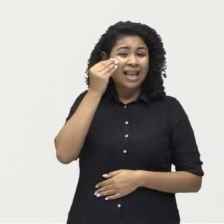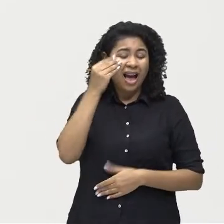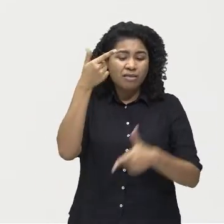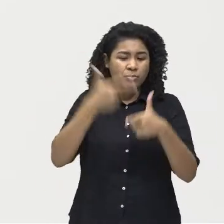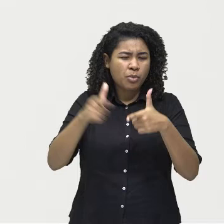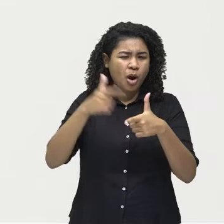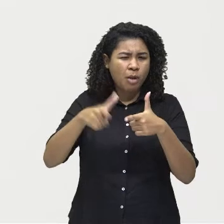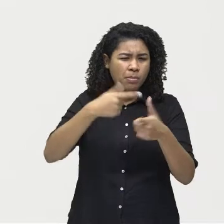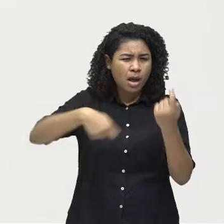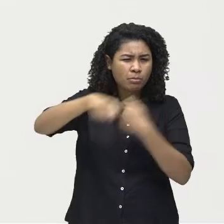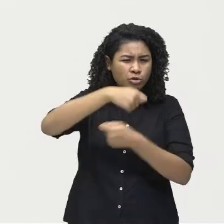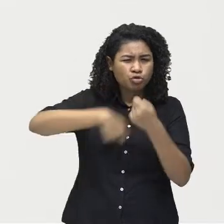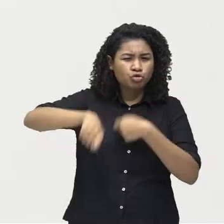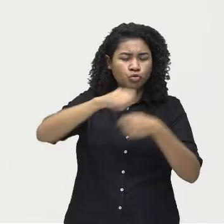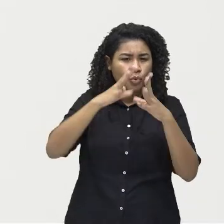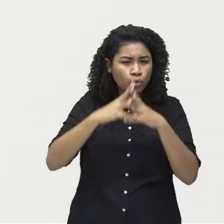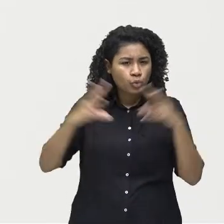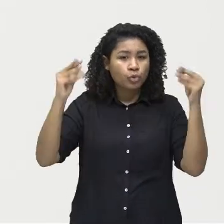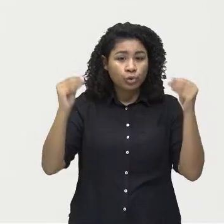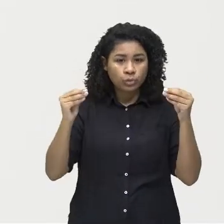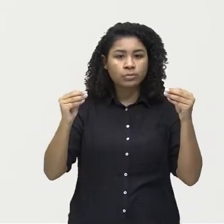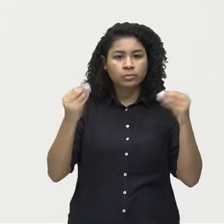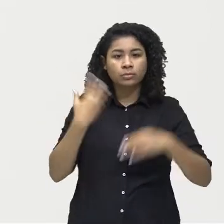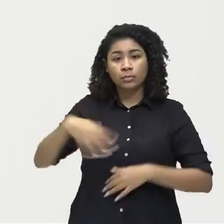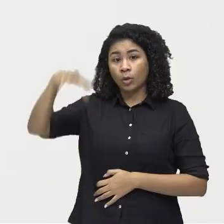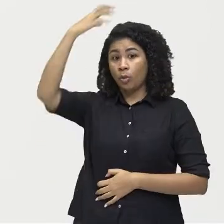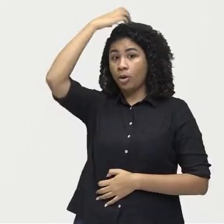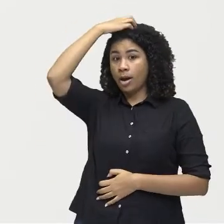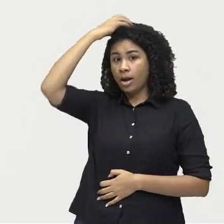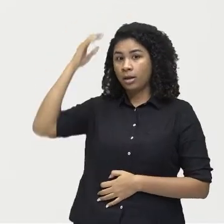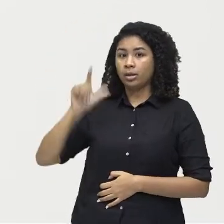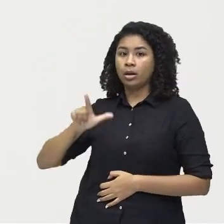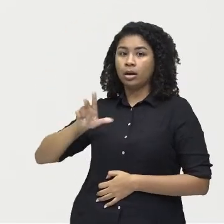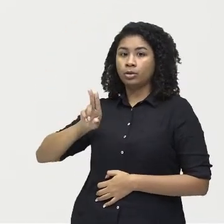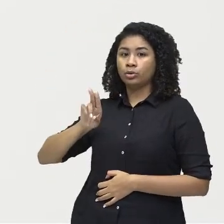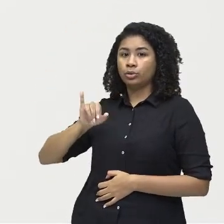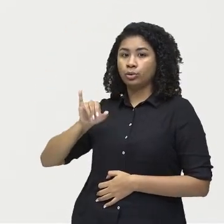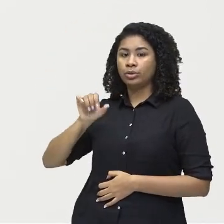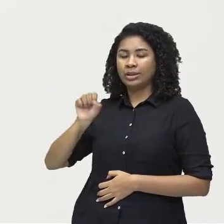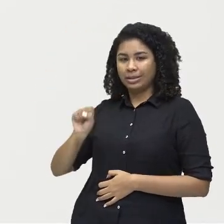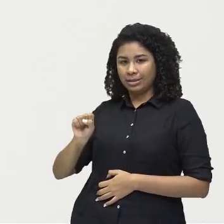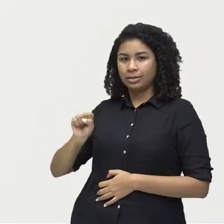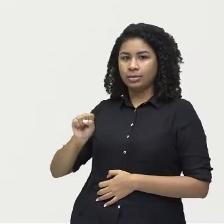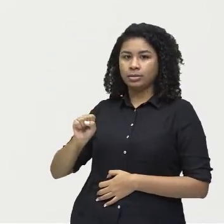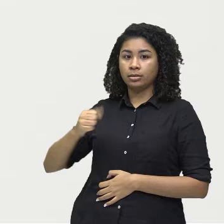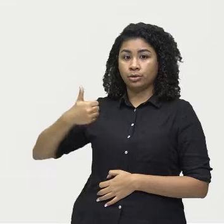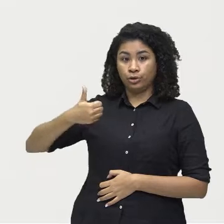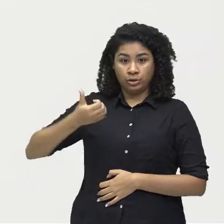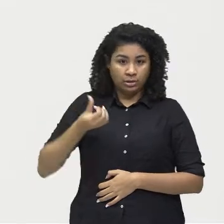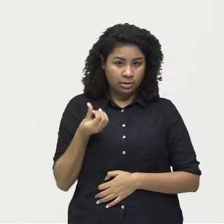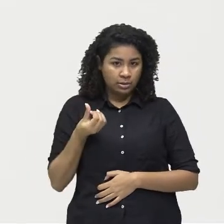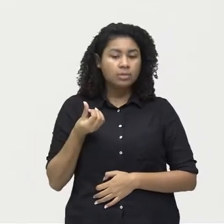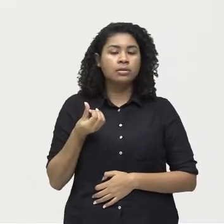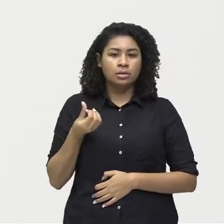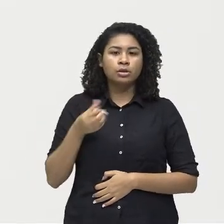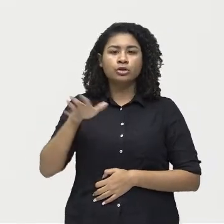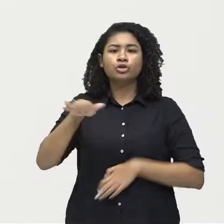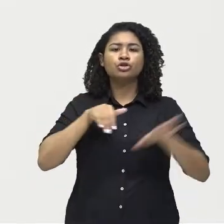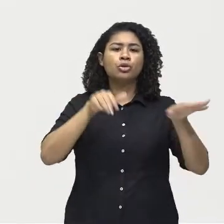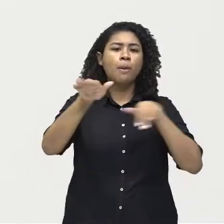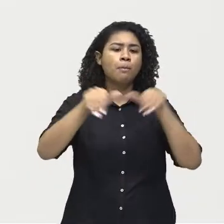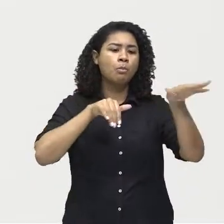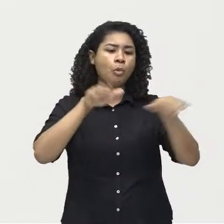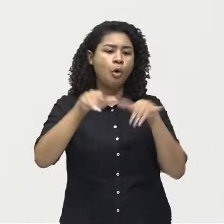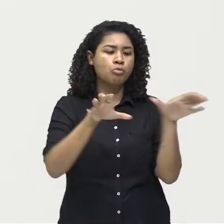França, o rei Luís XIV convocou, ou melhor, o rei Luís XVI, perdão, convocou a Assembleia dos Estados Gerais,